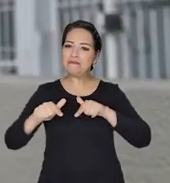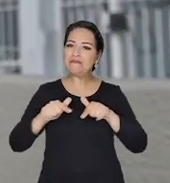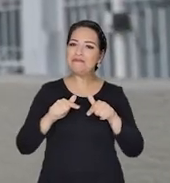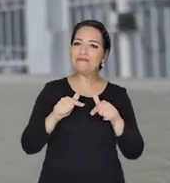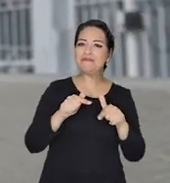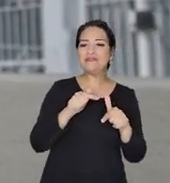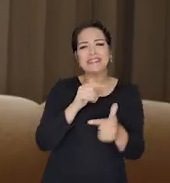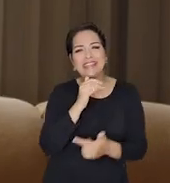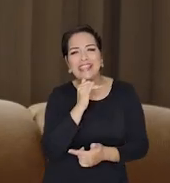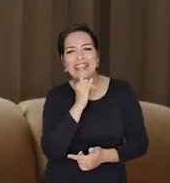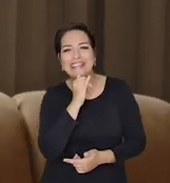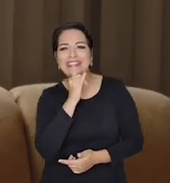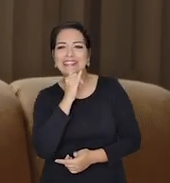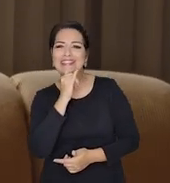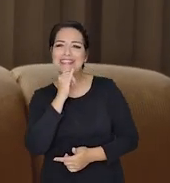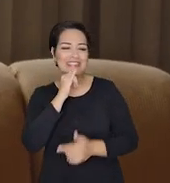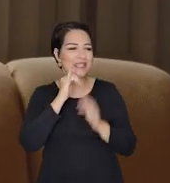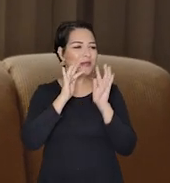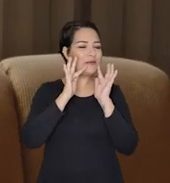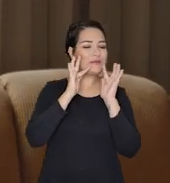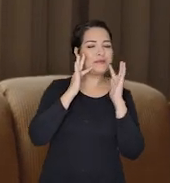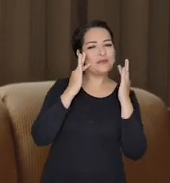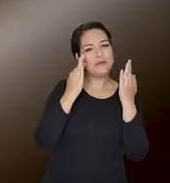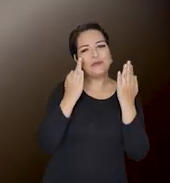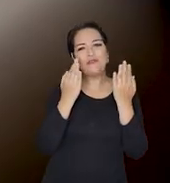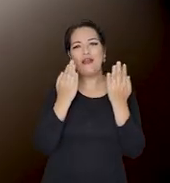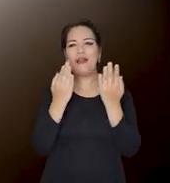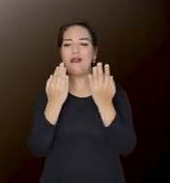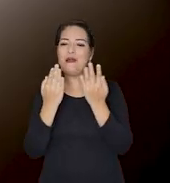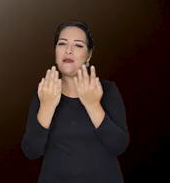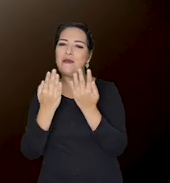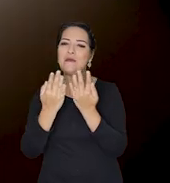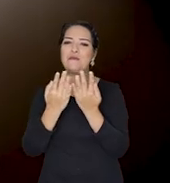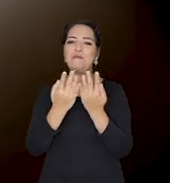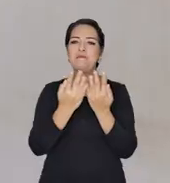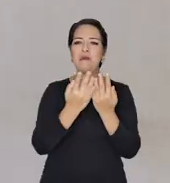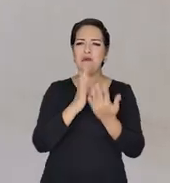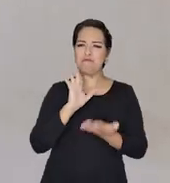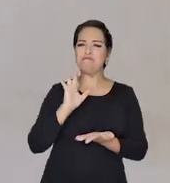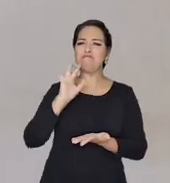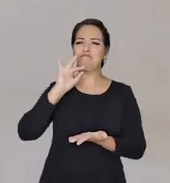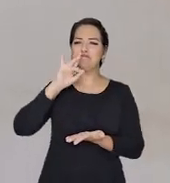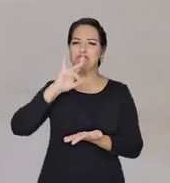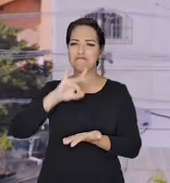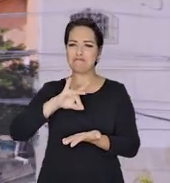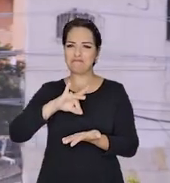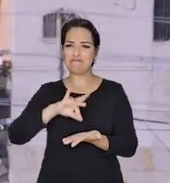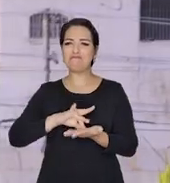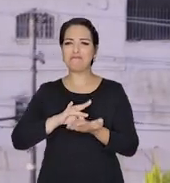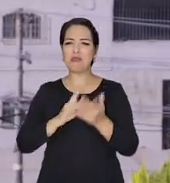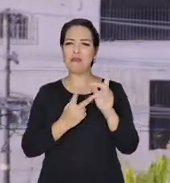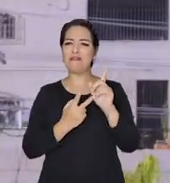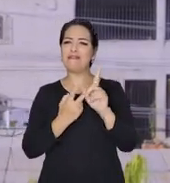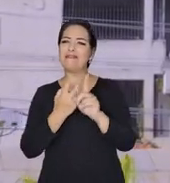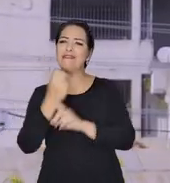trabalhador, exemplo da família, honesto e vencedor.